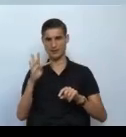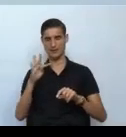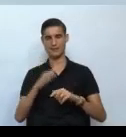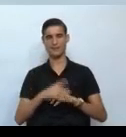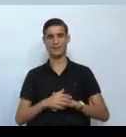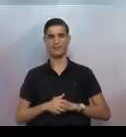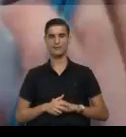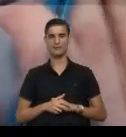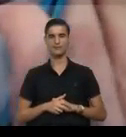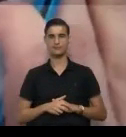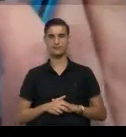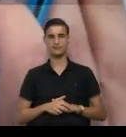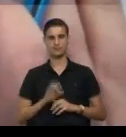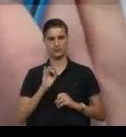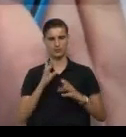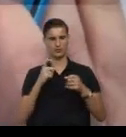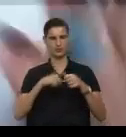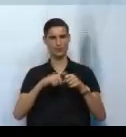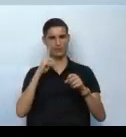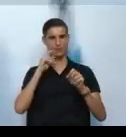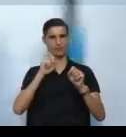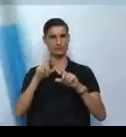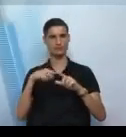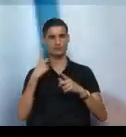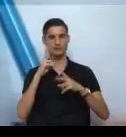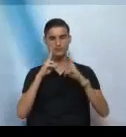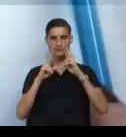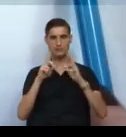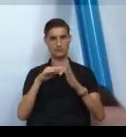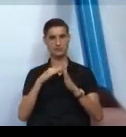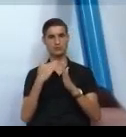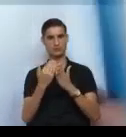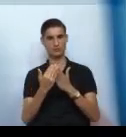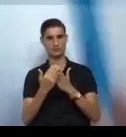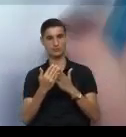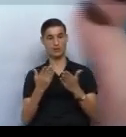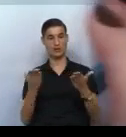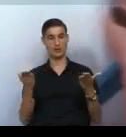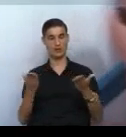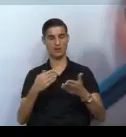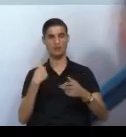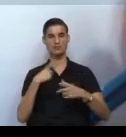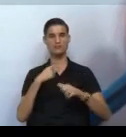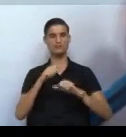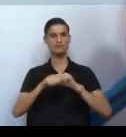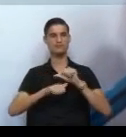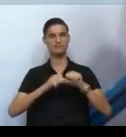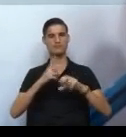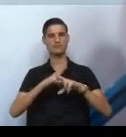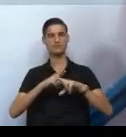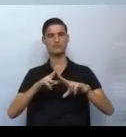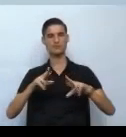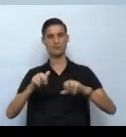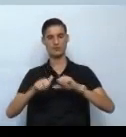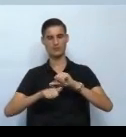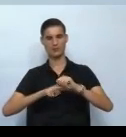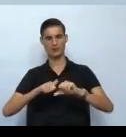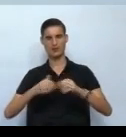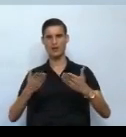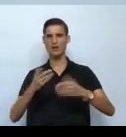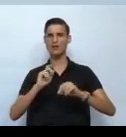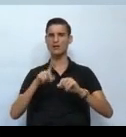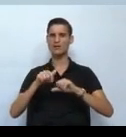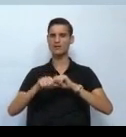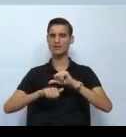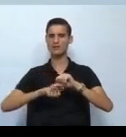t. Ó, só voltar um pouquinho. Nós trabalhávamos assim. Agora, eu mudei a minha variável. Quem que é